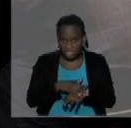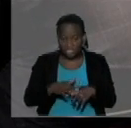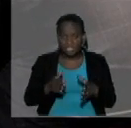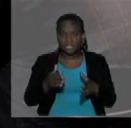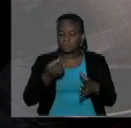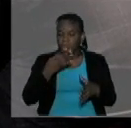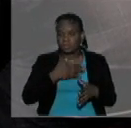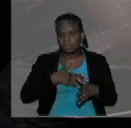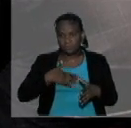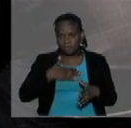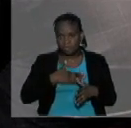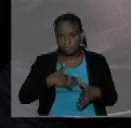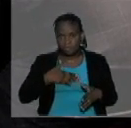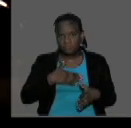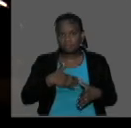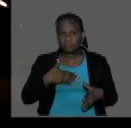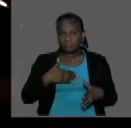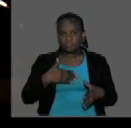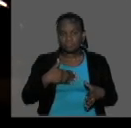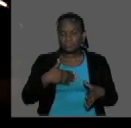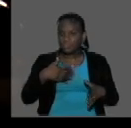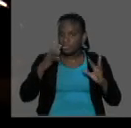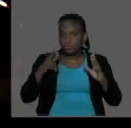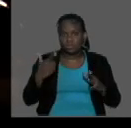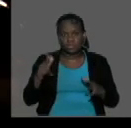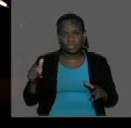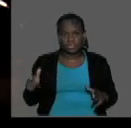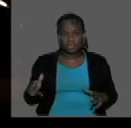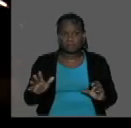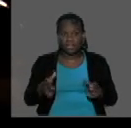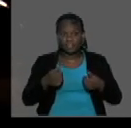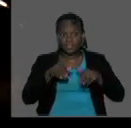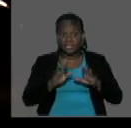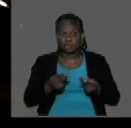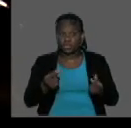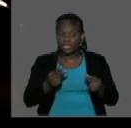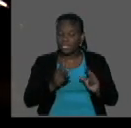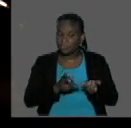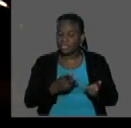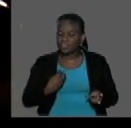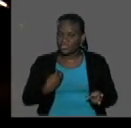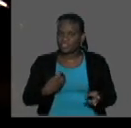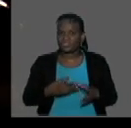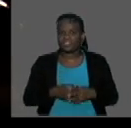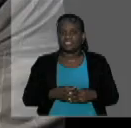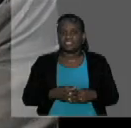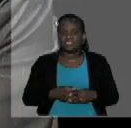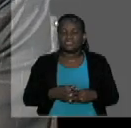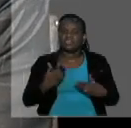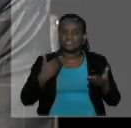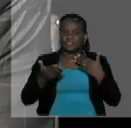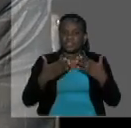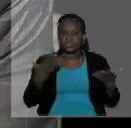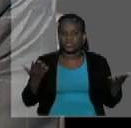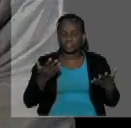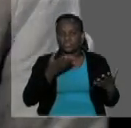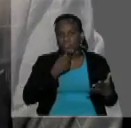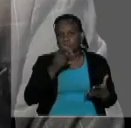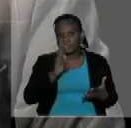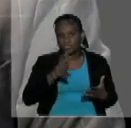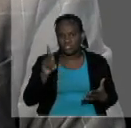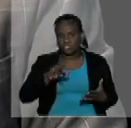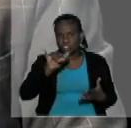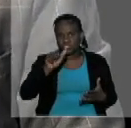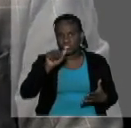é um prazer incomensurável. Mas ainda vai ficar muito tempo por aqui. Axé. Eu conversei com o teólogo